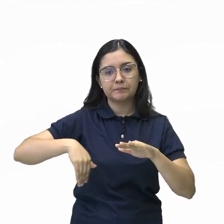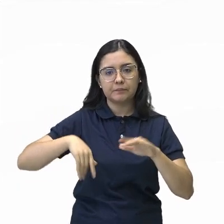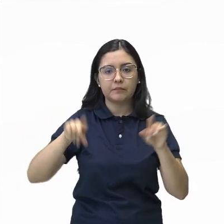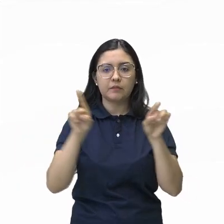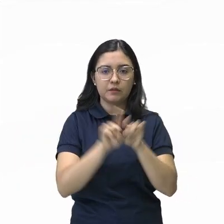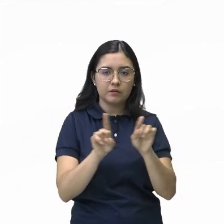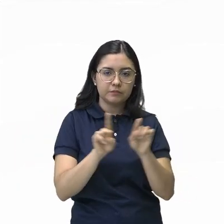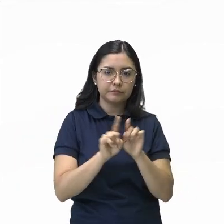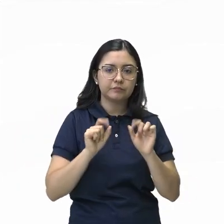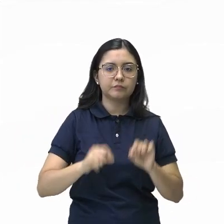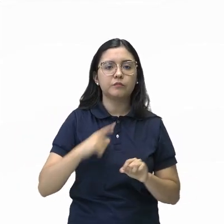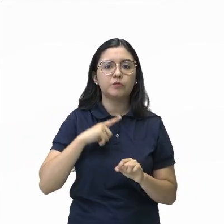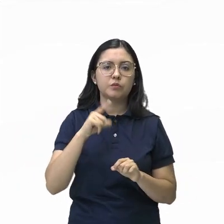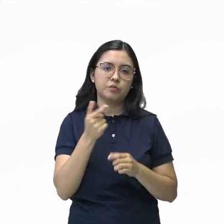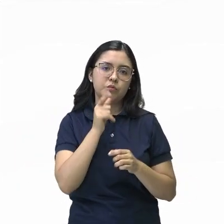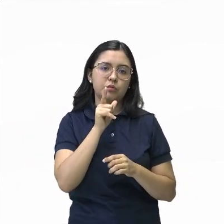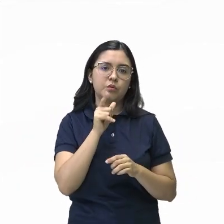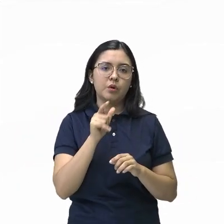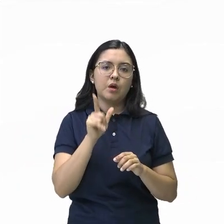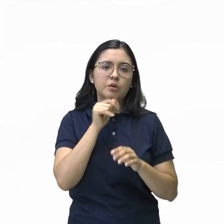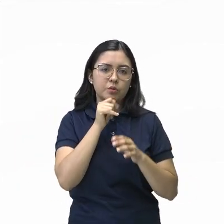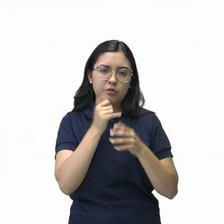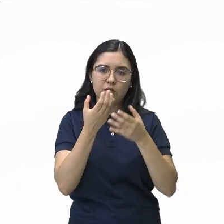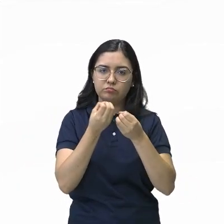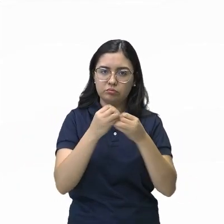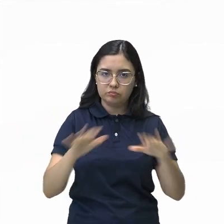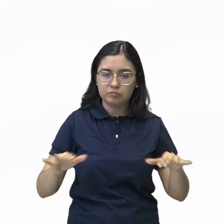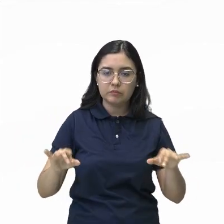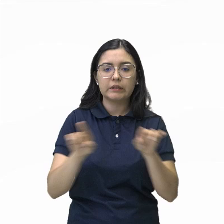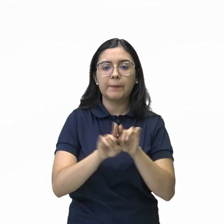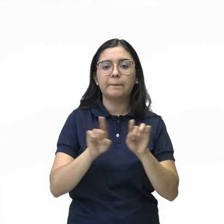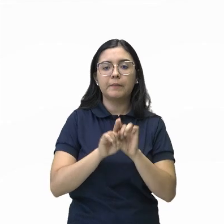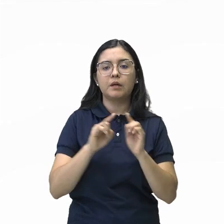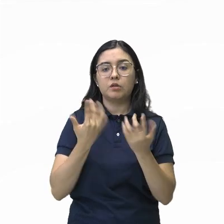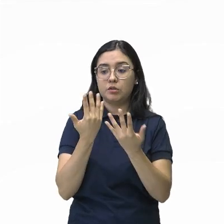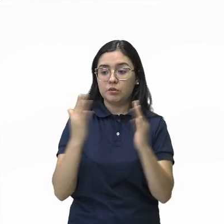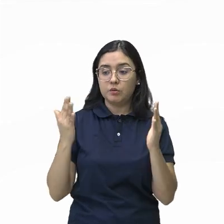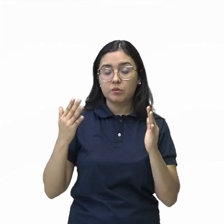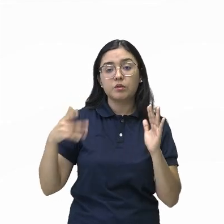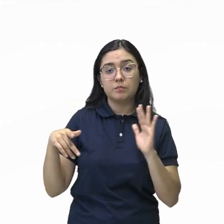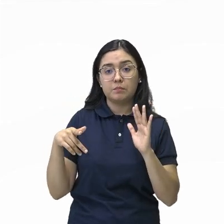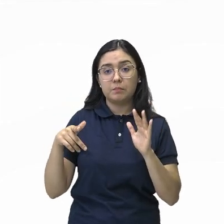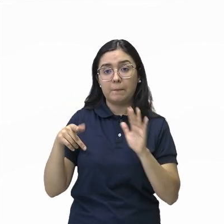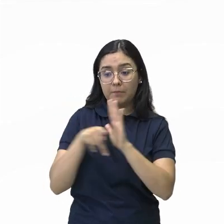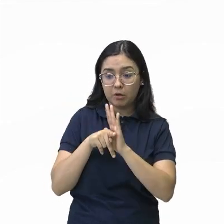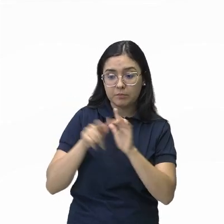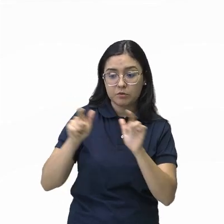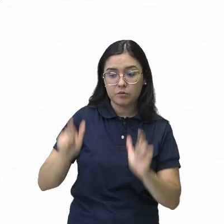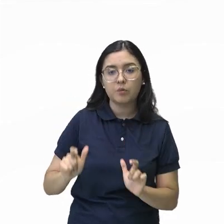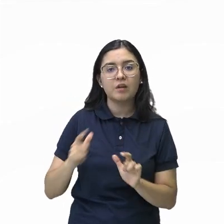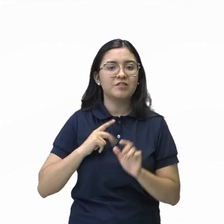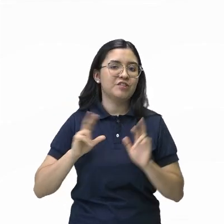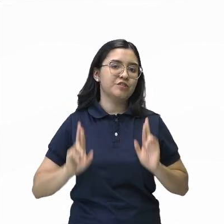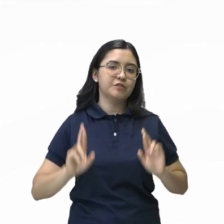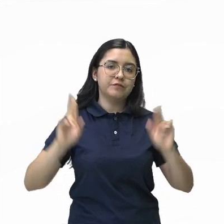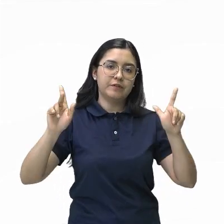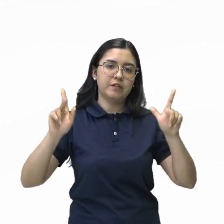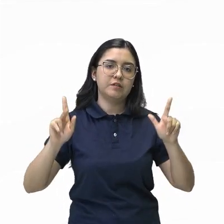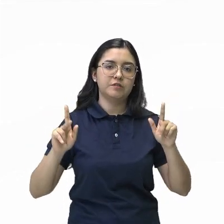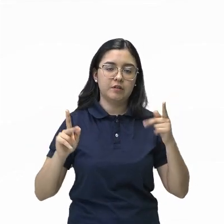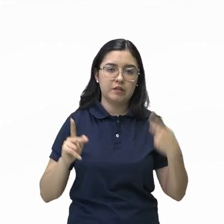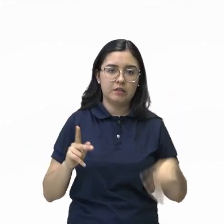presença dos oceanos, certo? E a vegetação desses locais, por exemplo, já vai ser bem diferente.